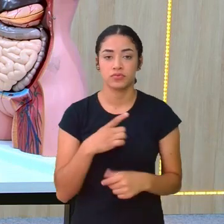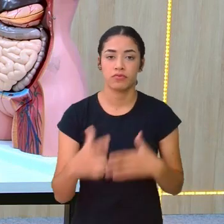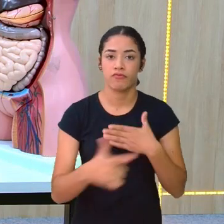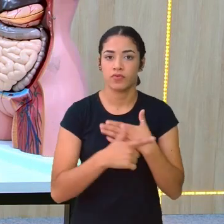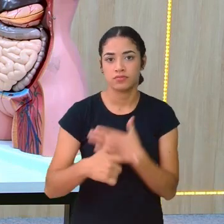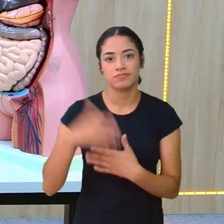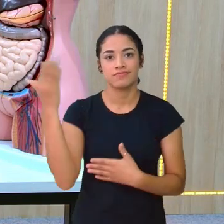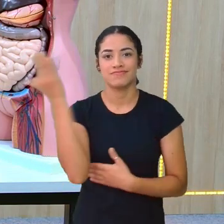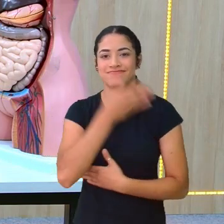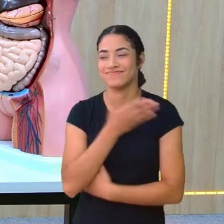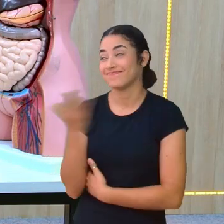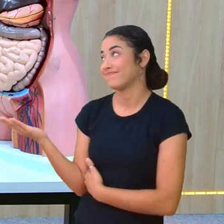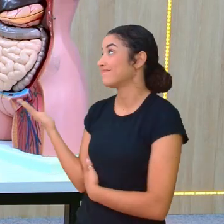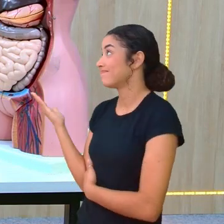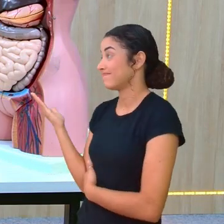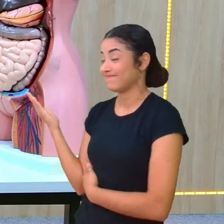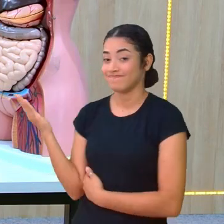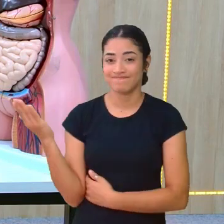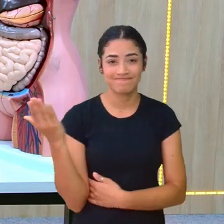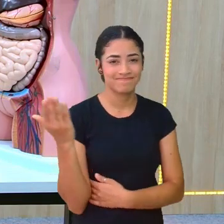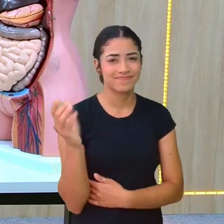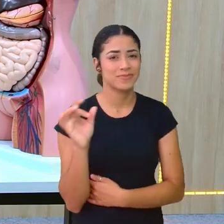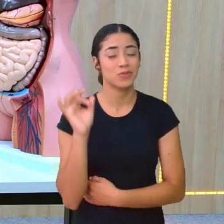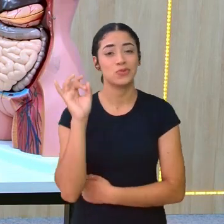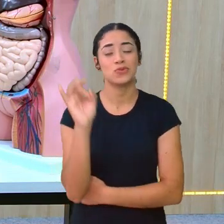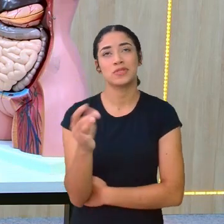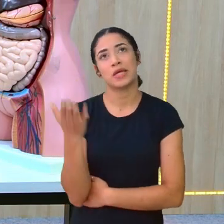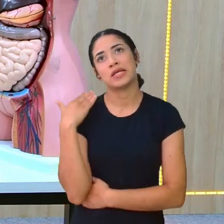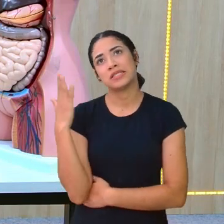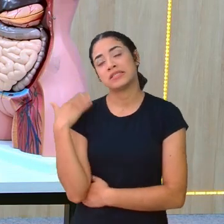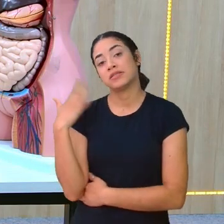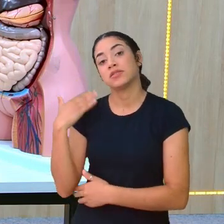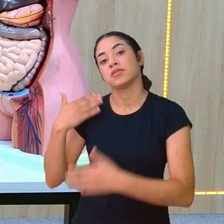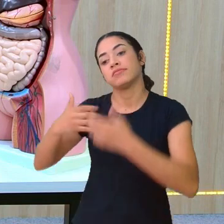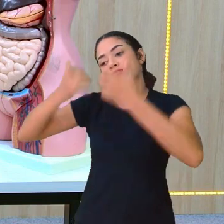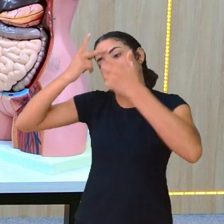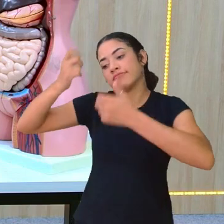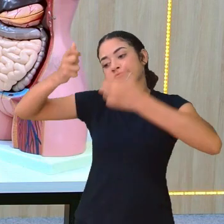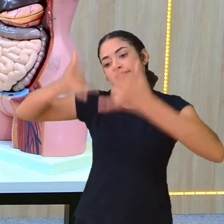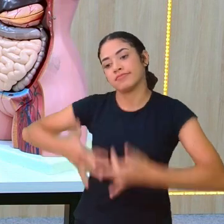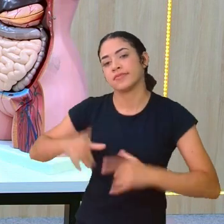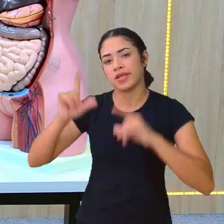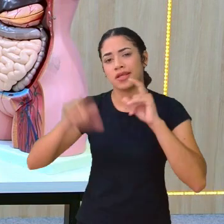passado dizia que era um trechinho do nosso sistema